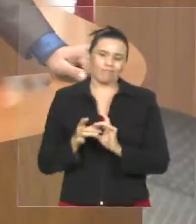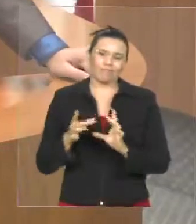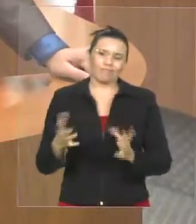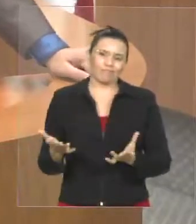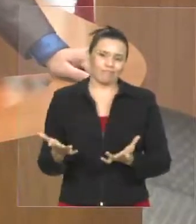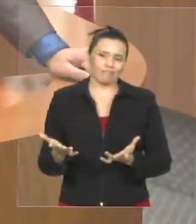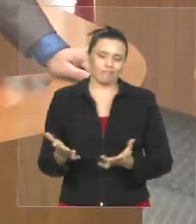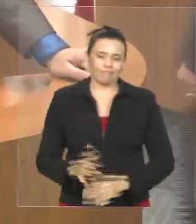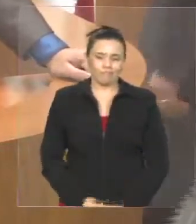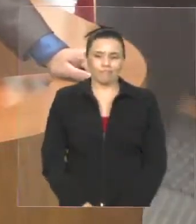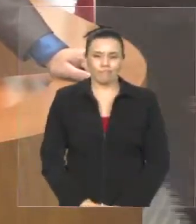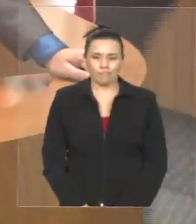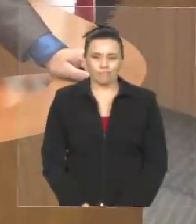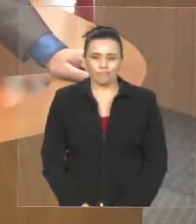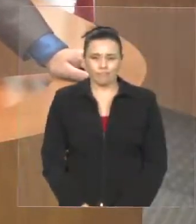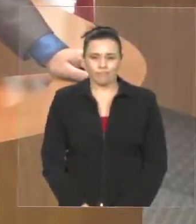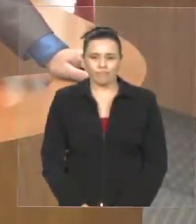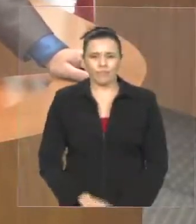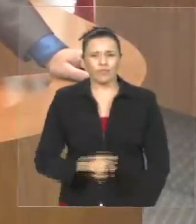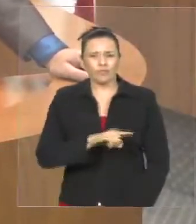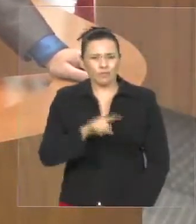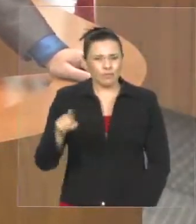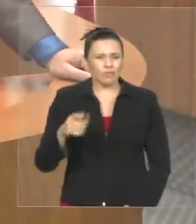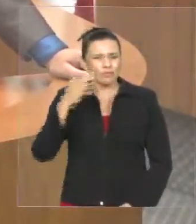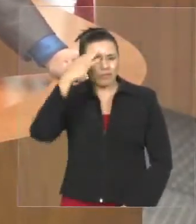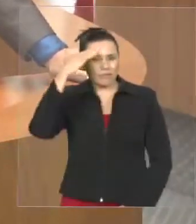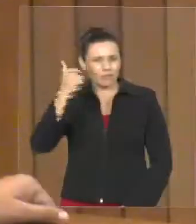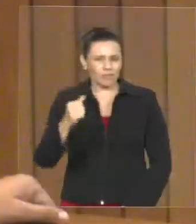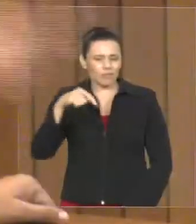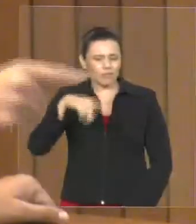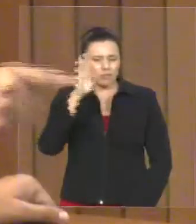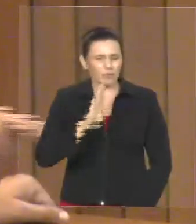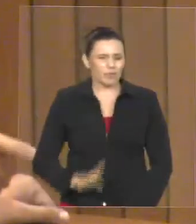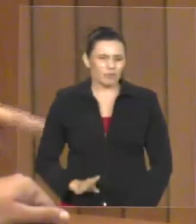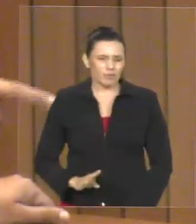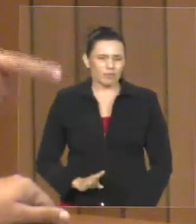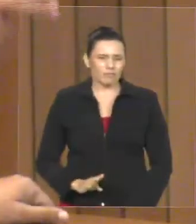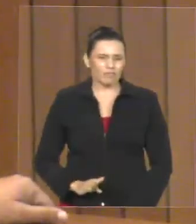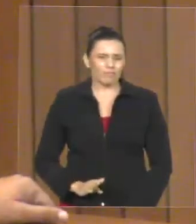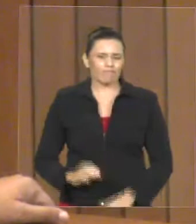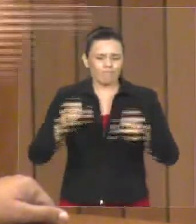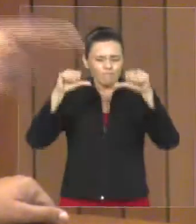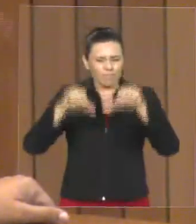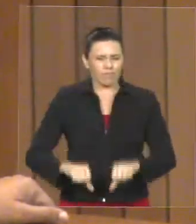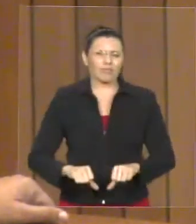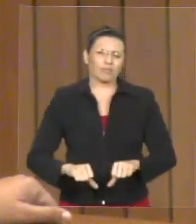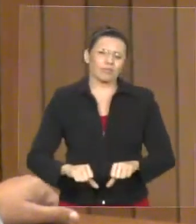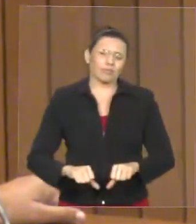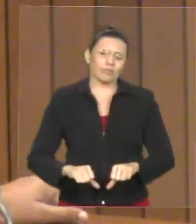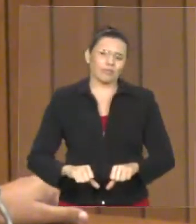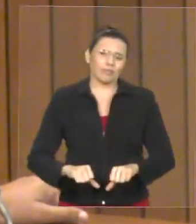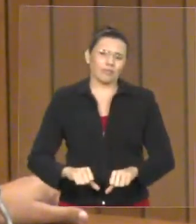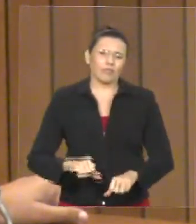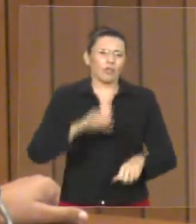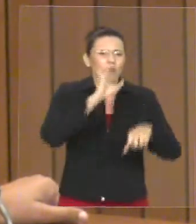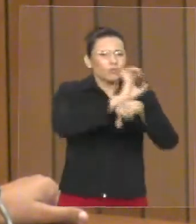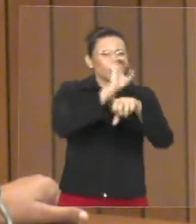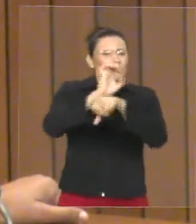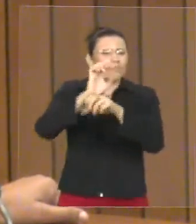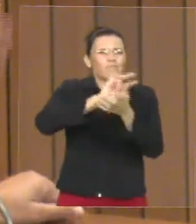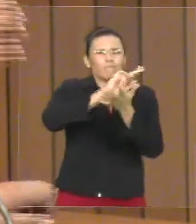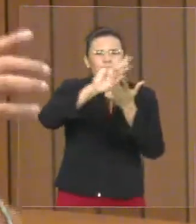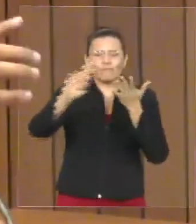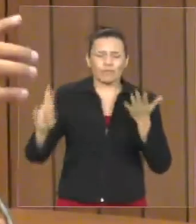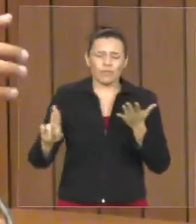das maiores crises já enfrentadas por todos os estados, por todos os municípios,